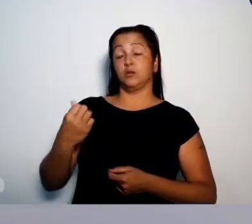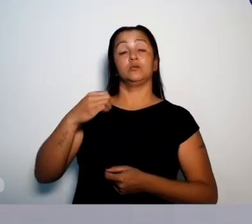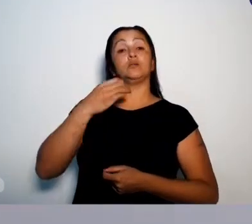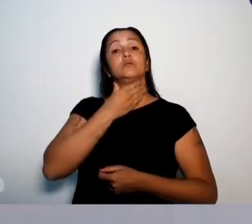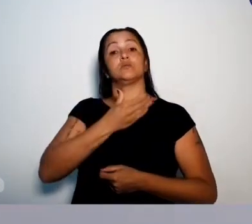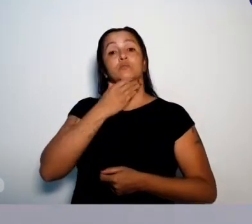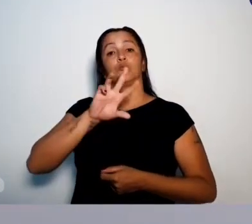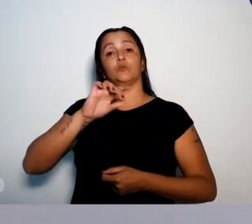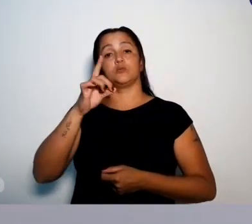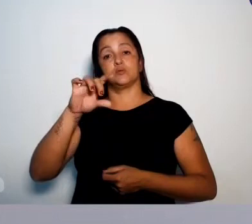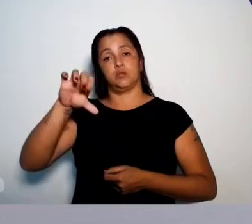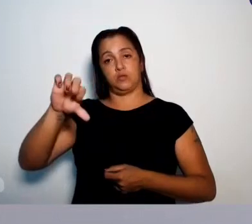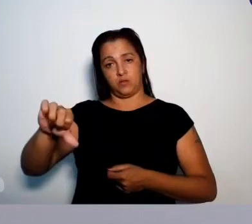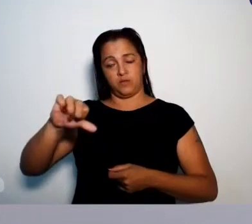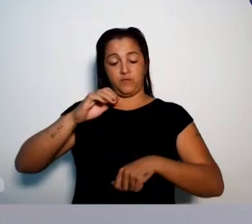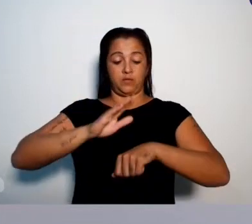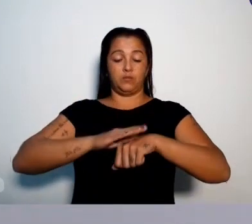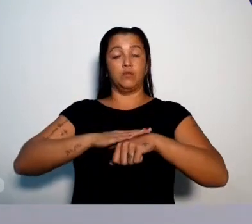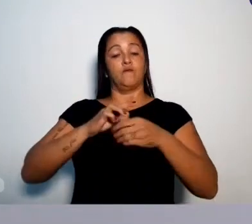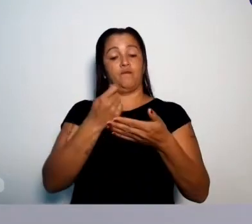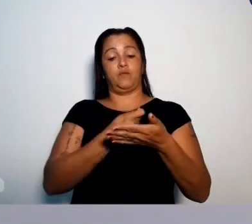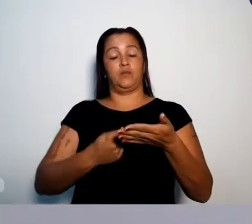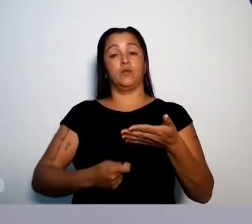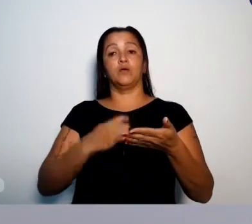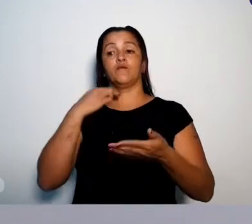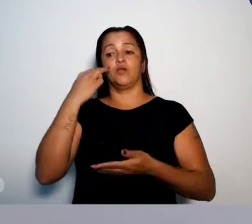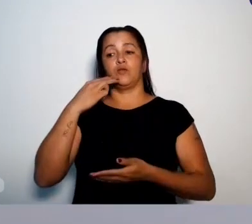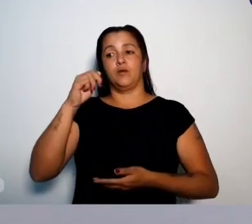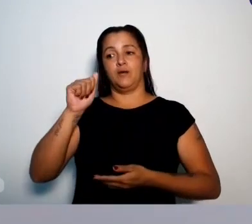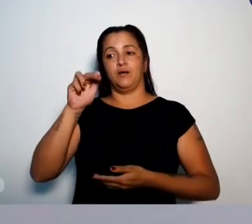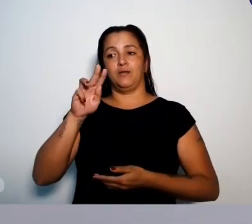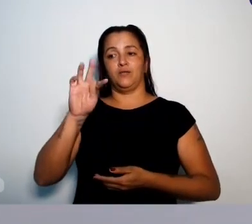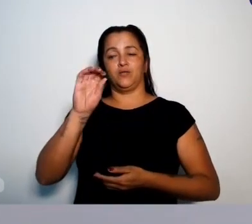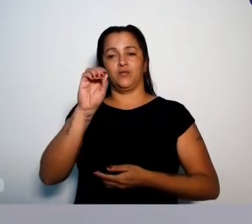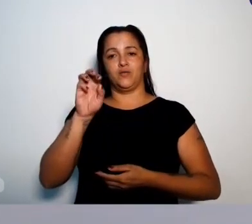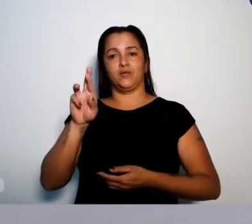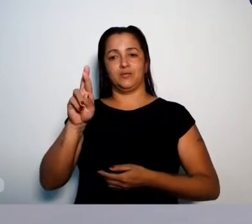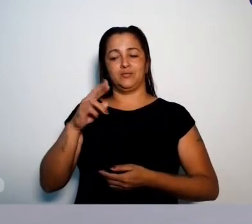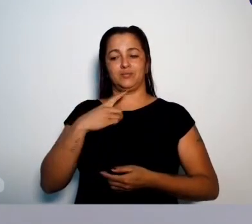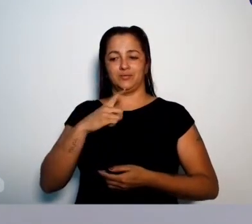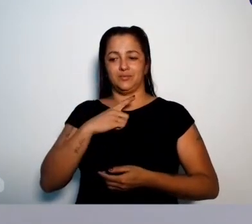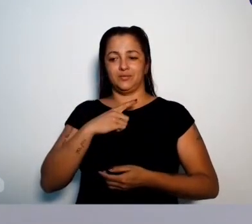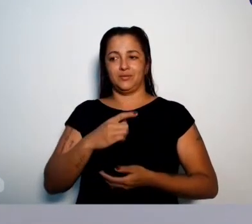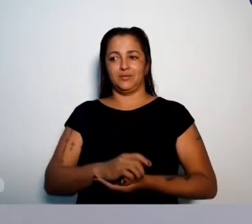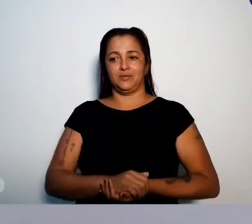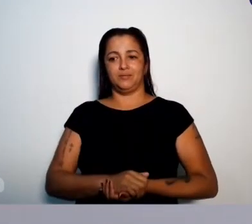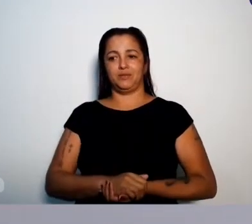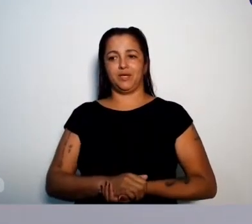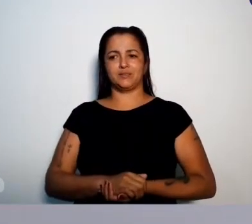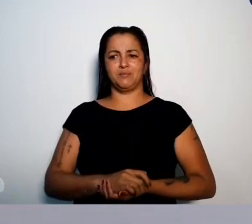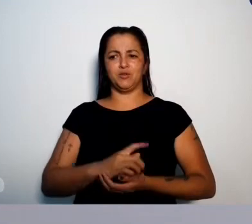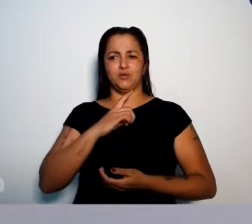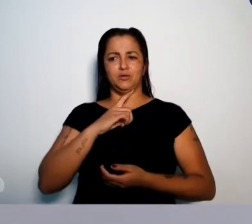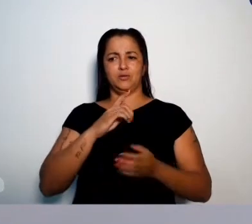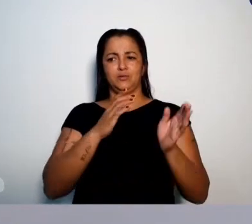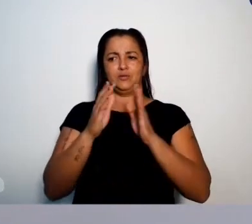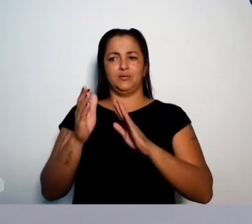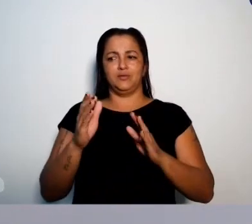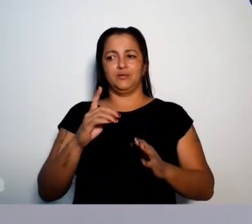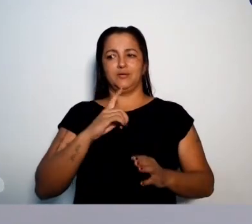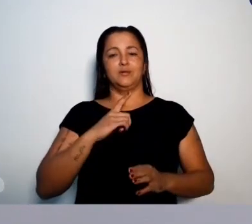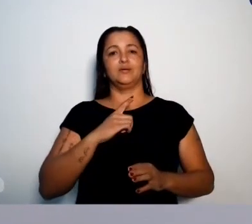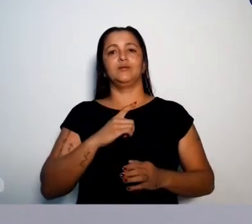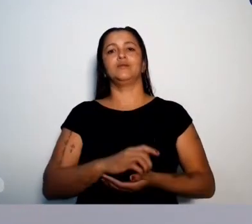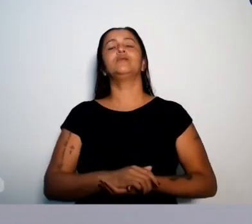2019, vereador autor Isaías Colino, PSDB. Questão de ordem, senhor presidente. Tem a palavra, pela ordem, vereador Isaías Colino. Senhor